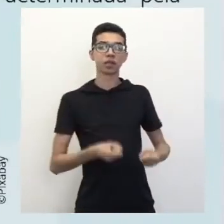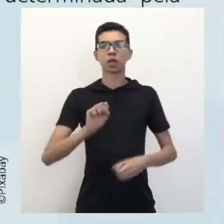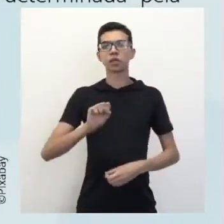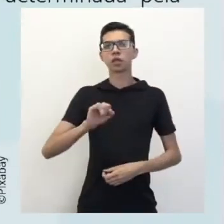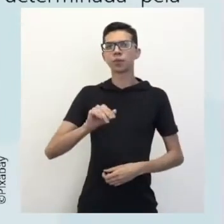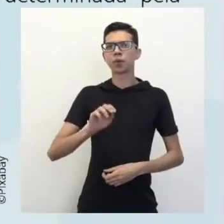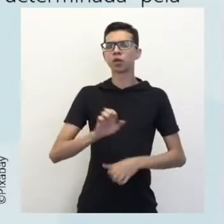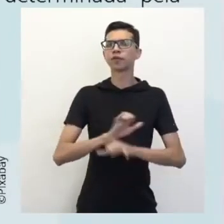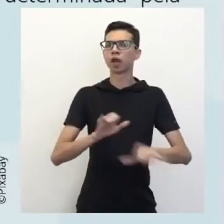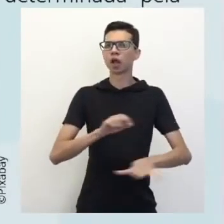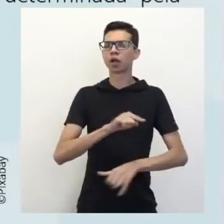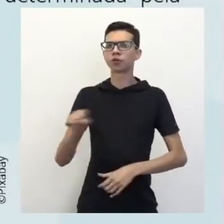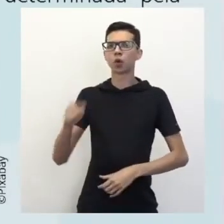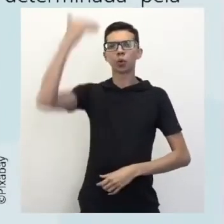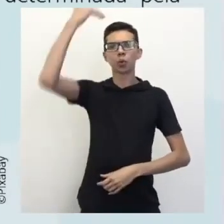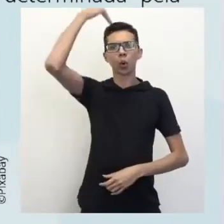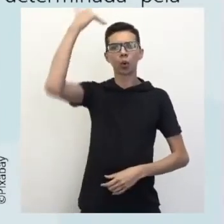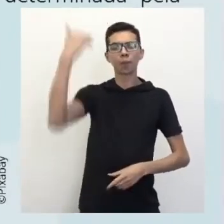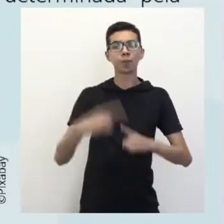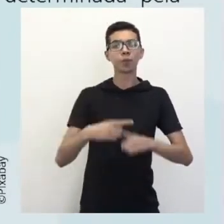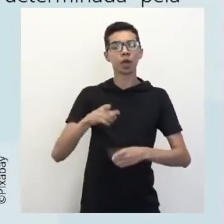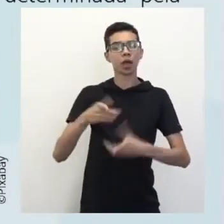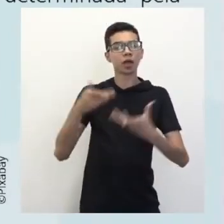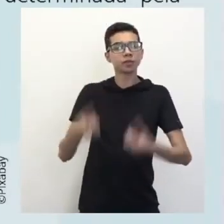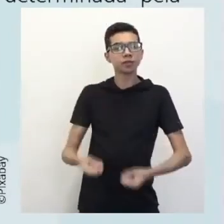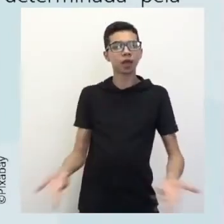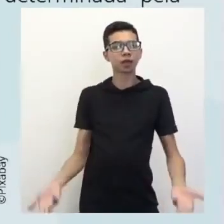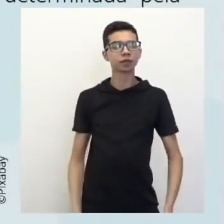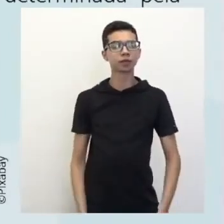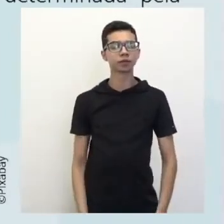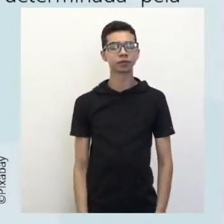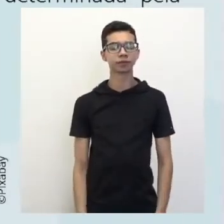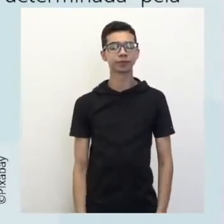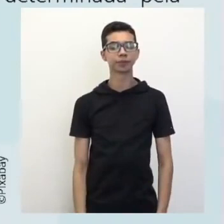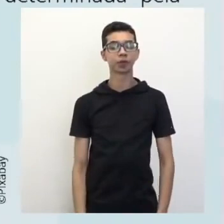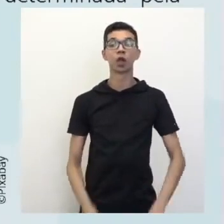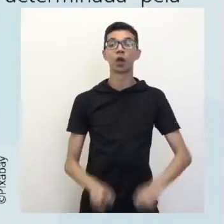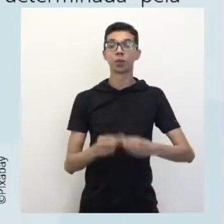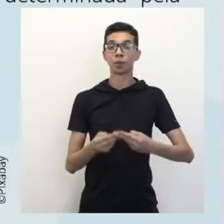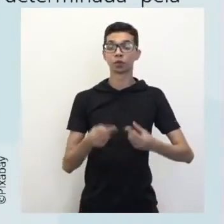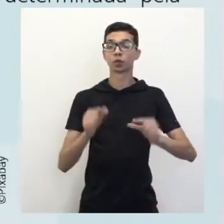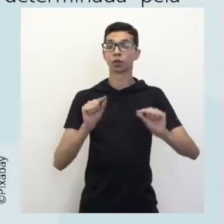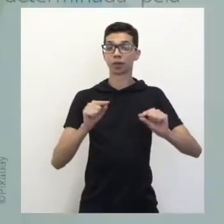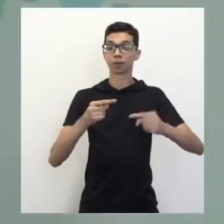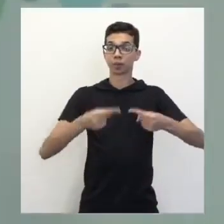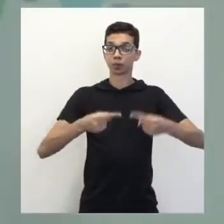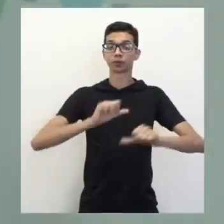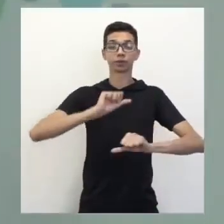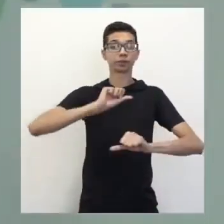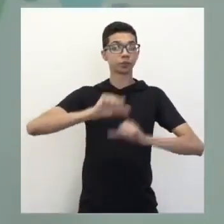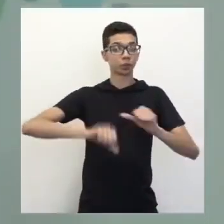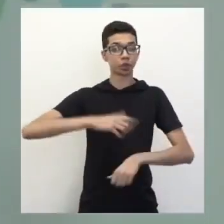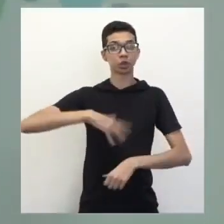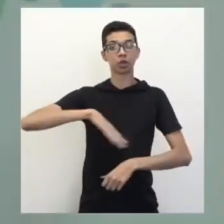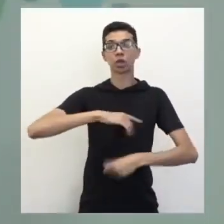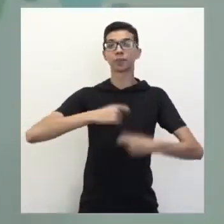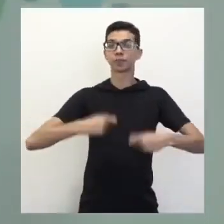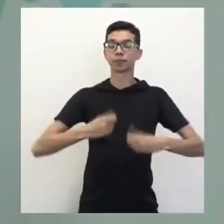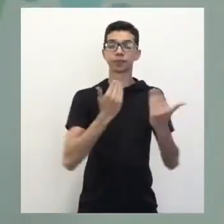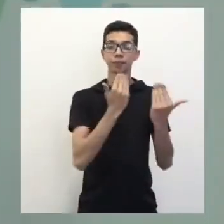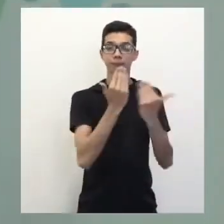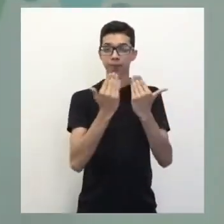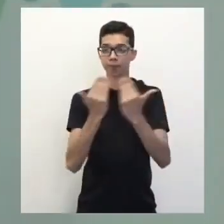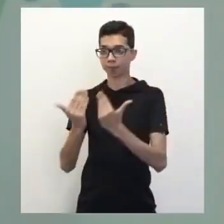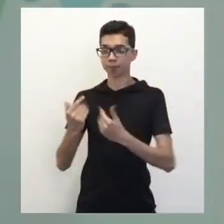culpa no cartório, porque vocês aceitam essa imposição. Por isso que a saída é política, ou seja, vamos discutir, vamos